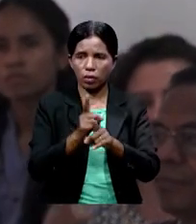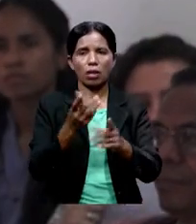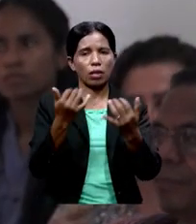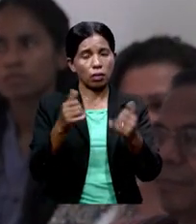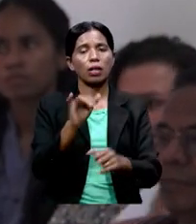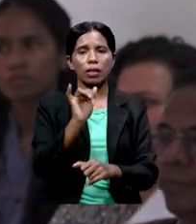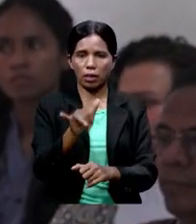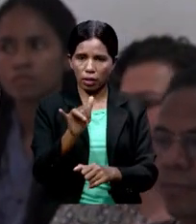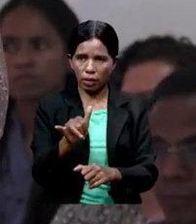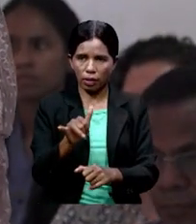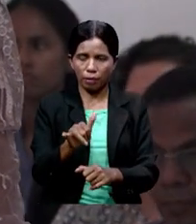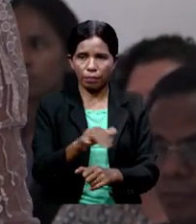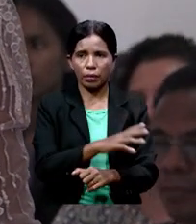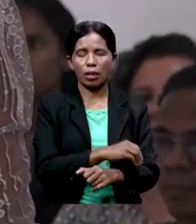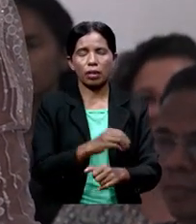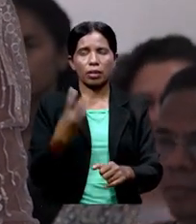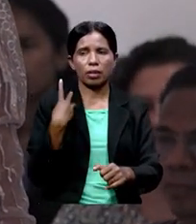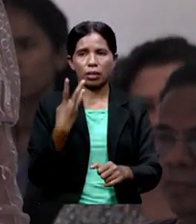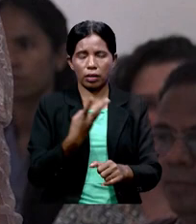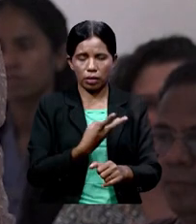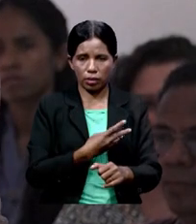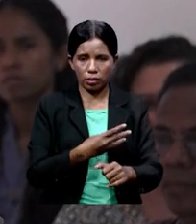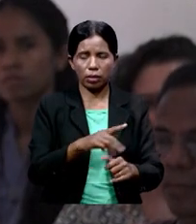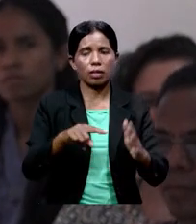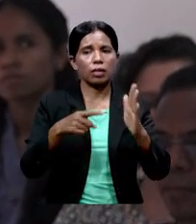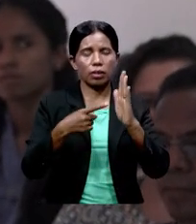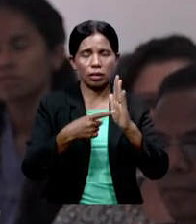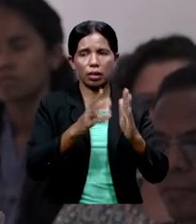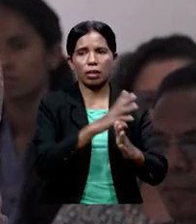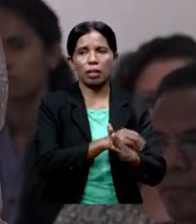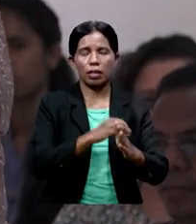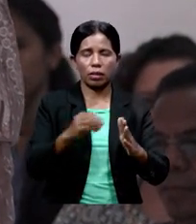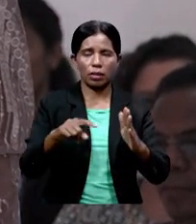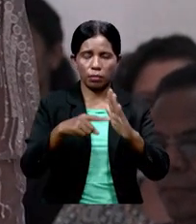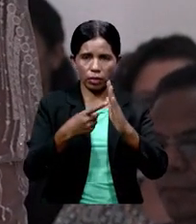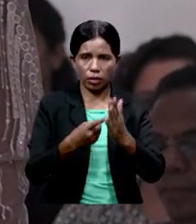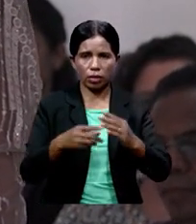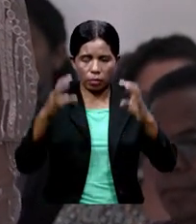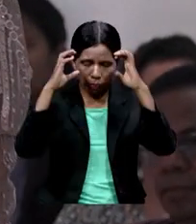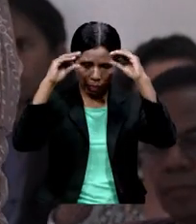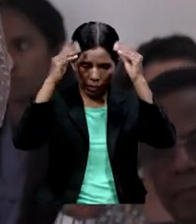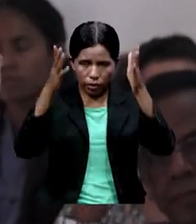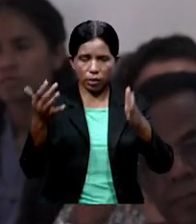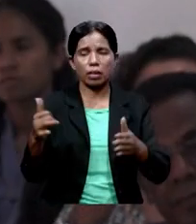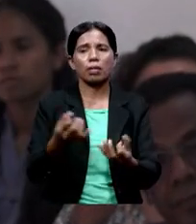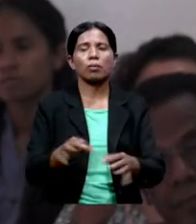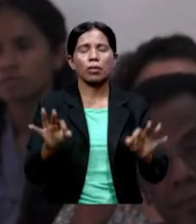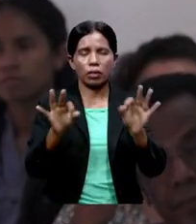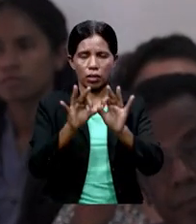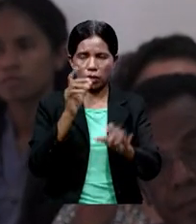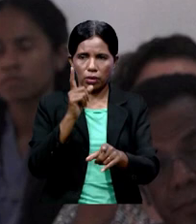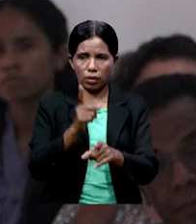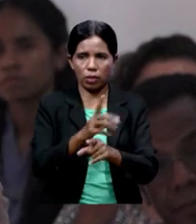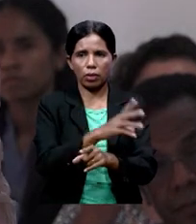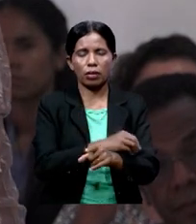sim, a tecnologia também está a tornar-se cada vez mais importante. Mas, no final do dia, é